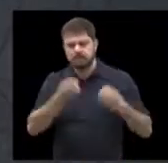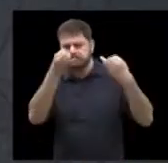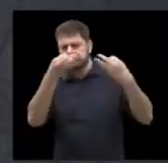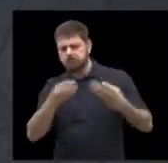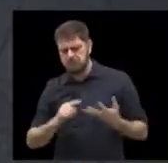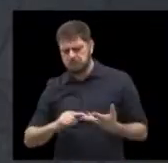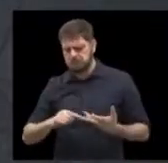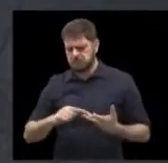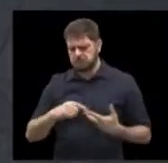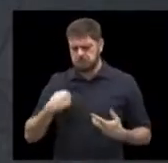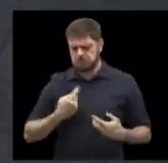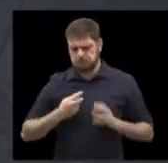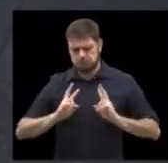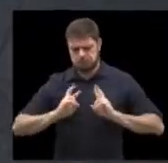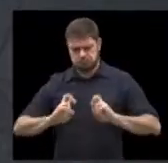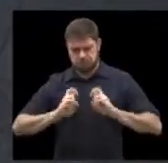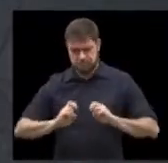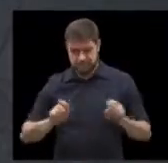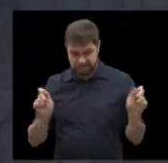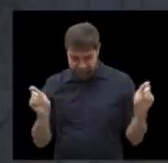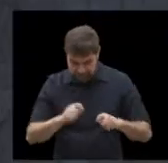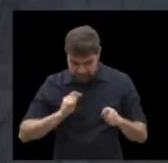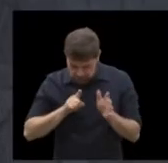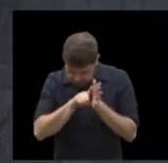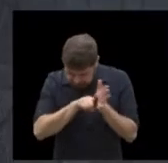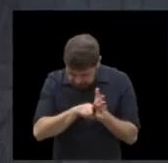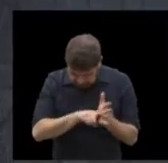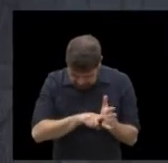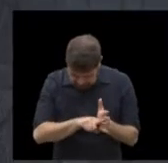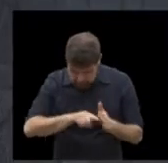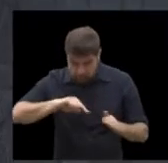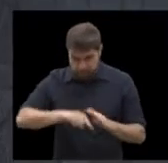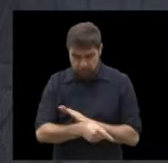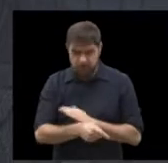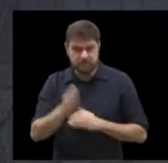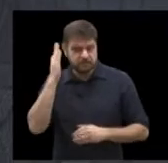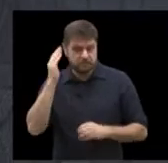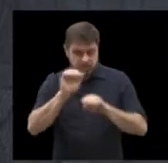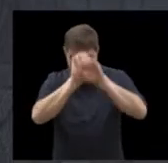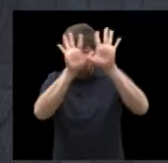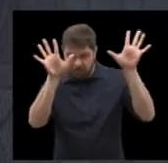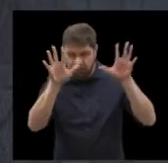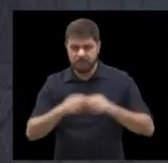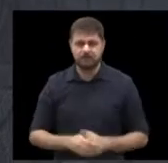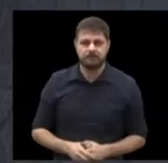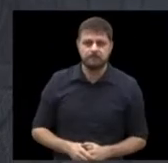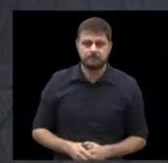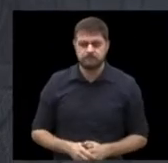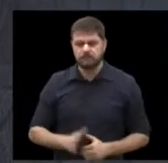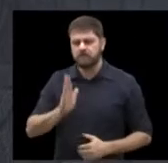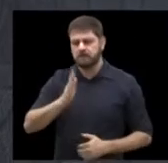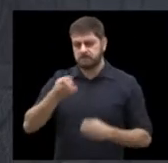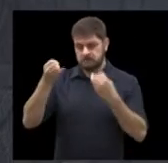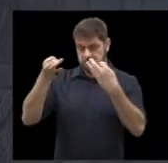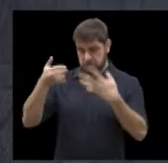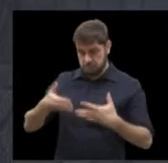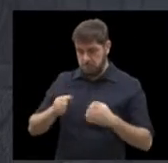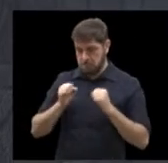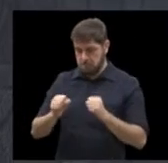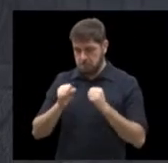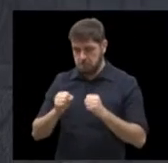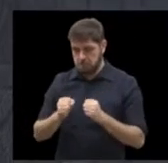sintomas, Sim. mas eu acho que dá para aprofundar um pouquinho, Não, né? sem dúvida. Os sintomas são, como eu havia dito, eles